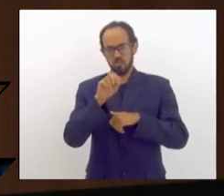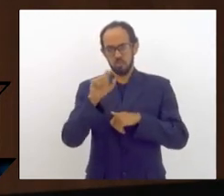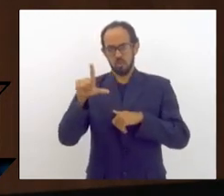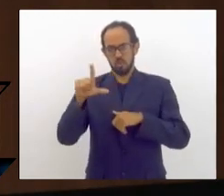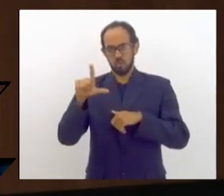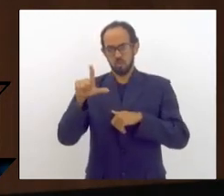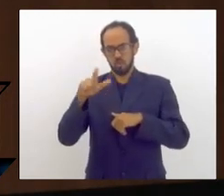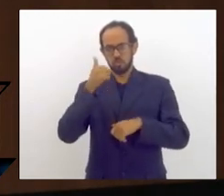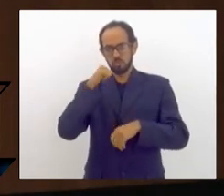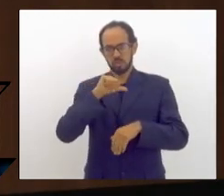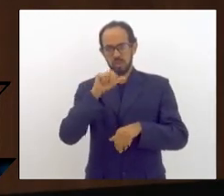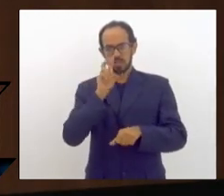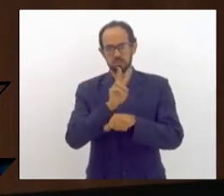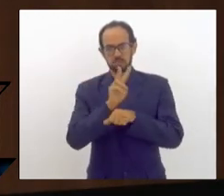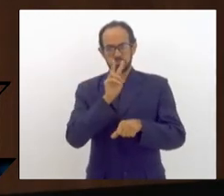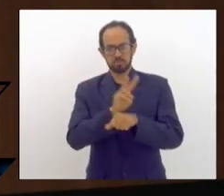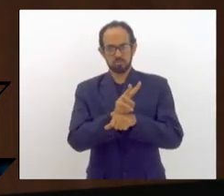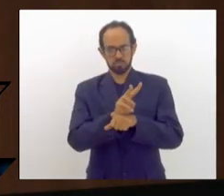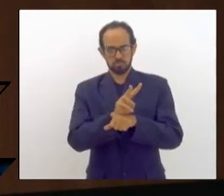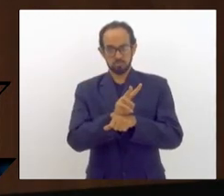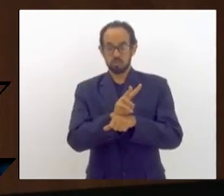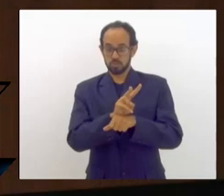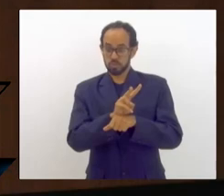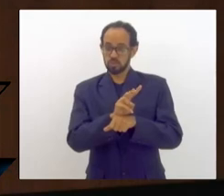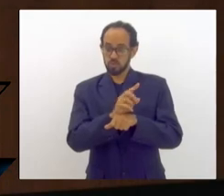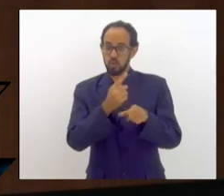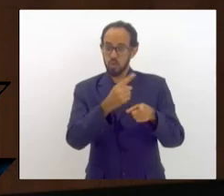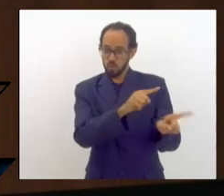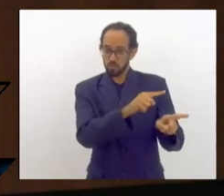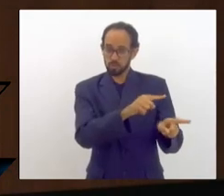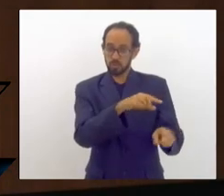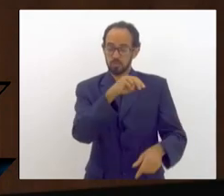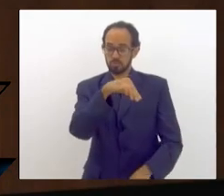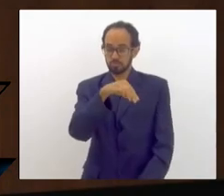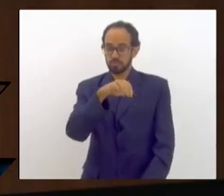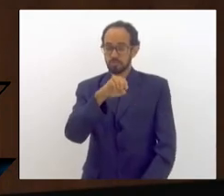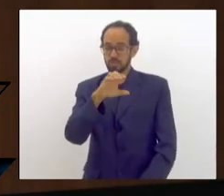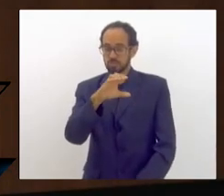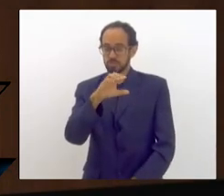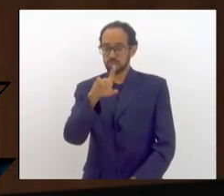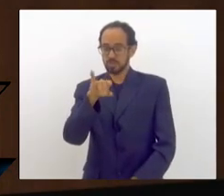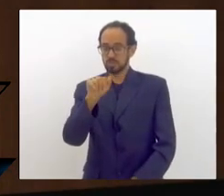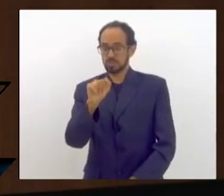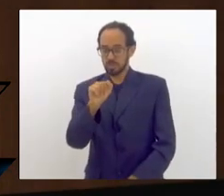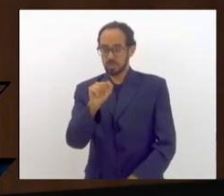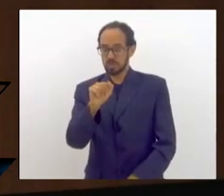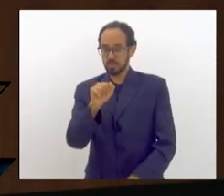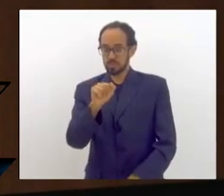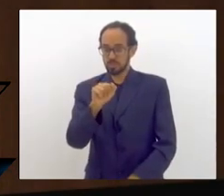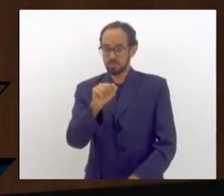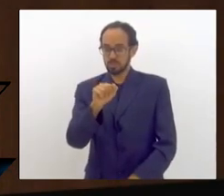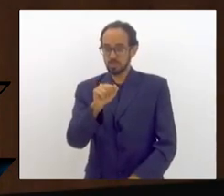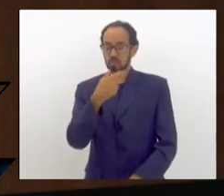Mulheres protestam contra o Emicida em show e diz o seguinte: